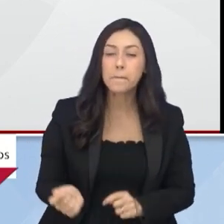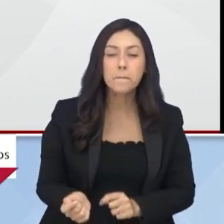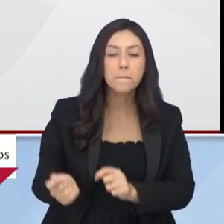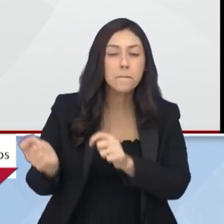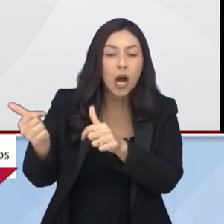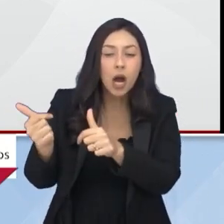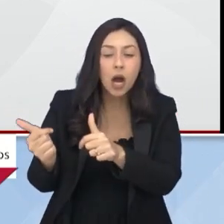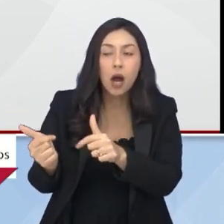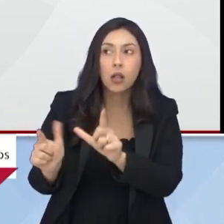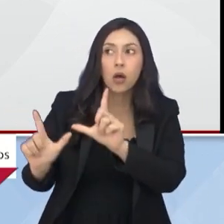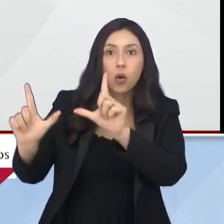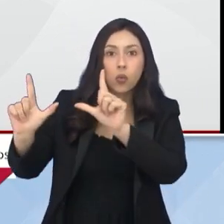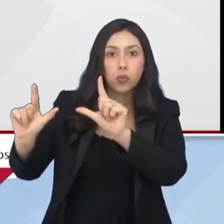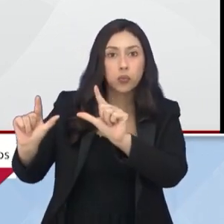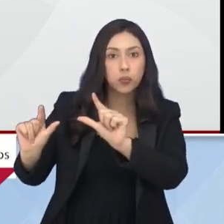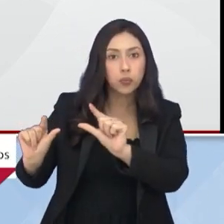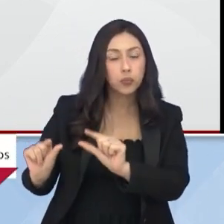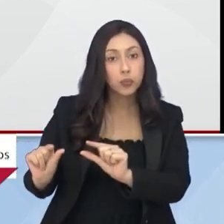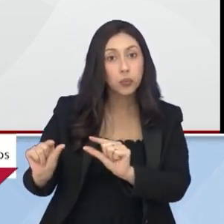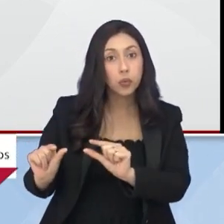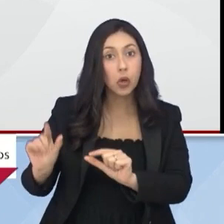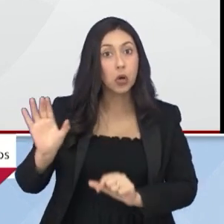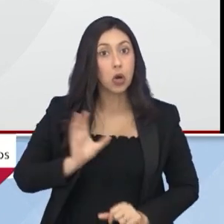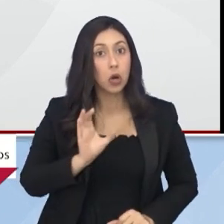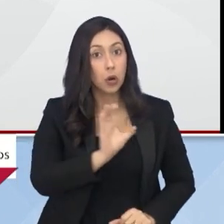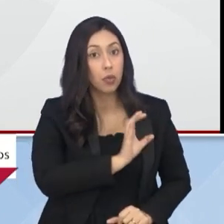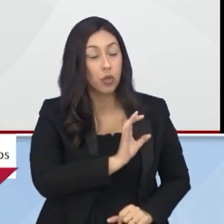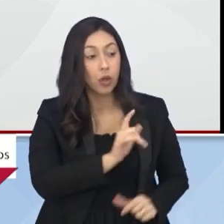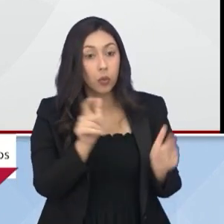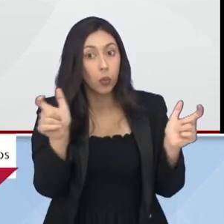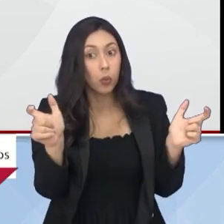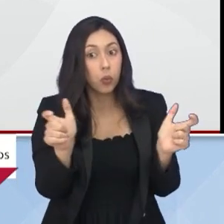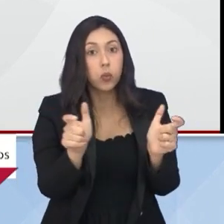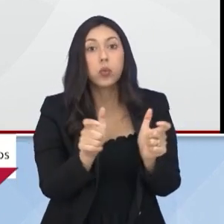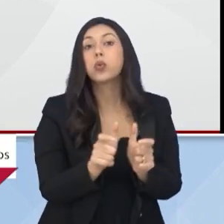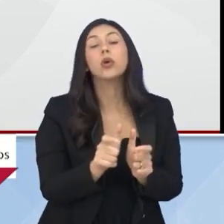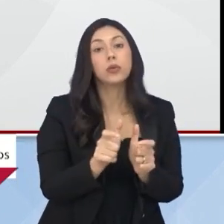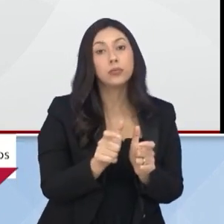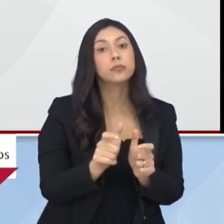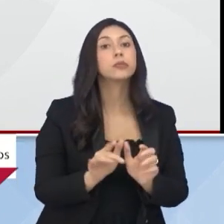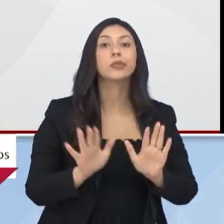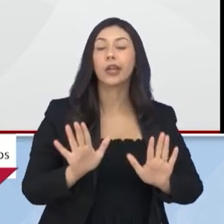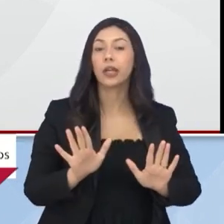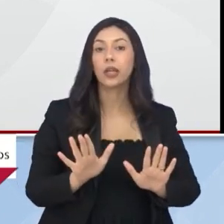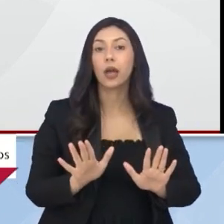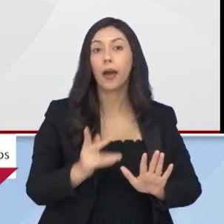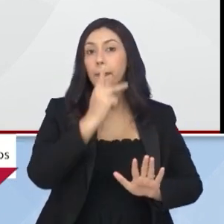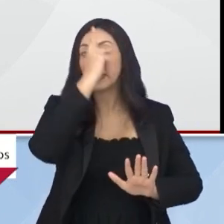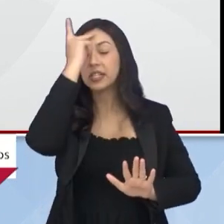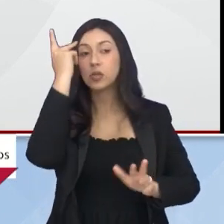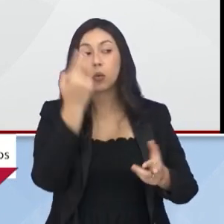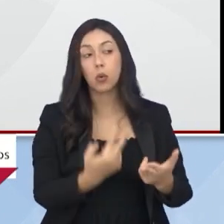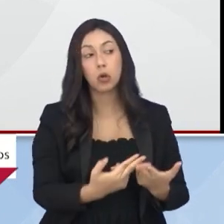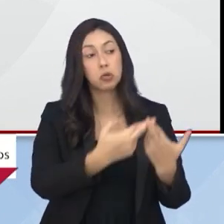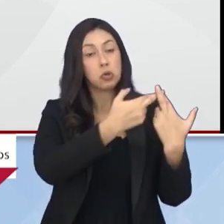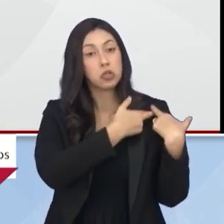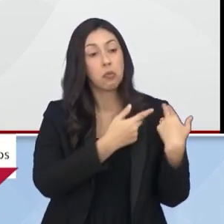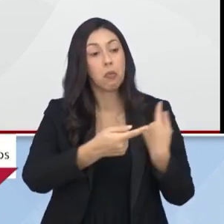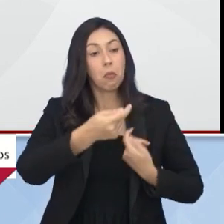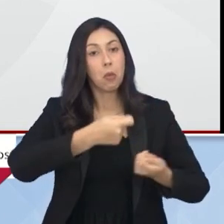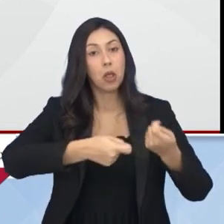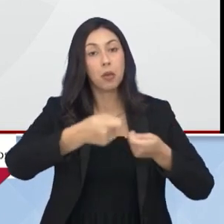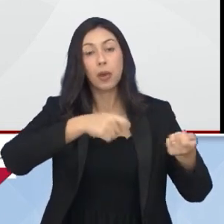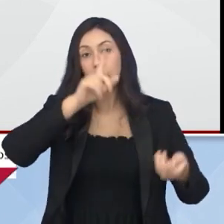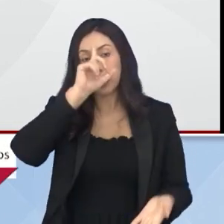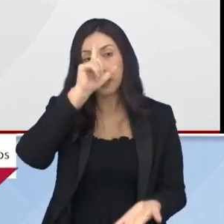os cargos em em comissão em X por isso daí é discricionaridade do administrador para manter